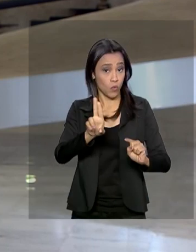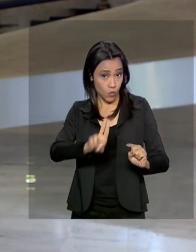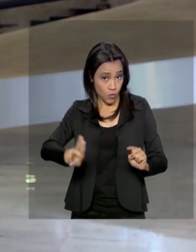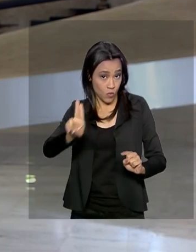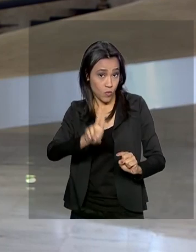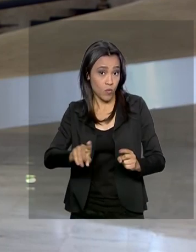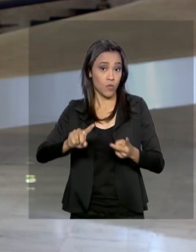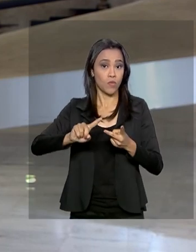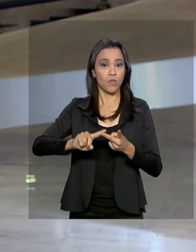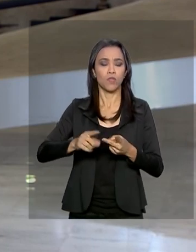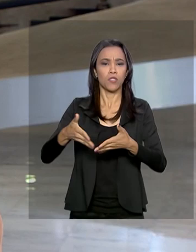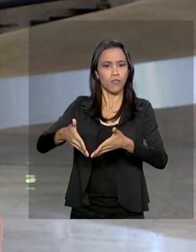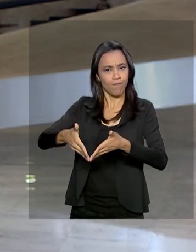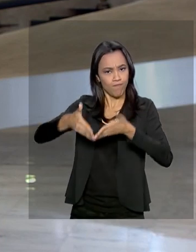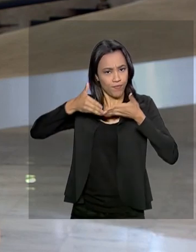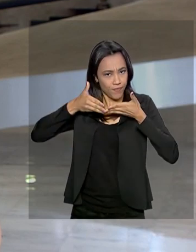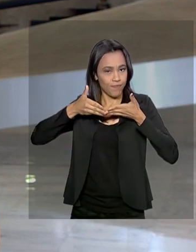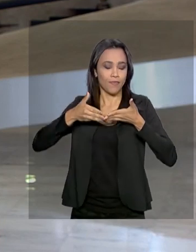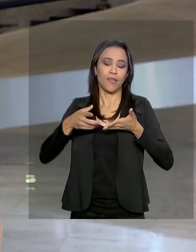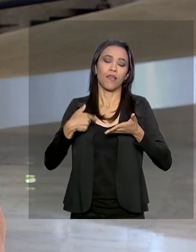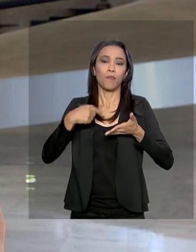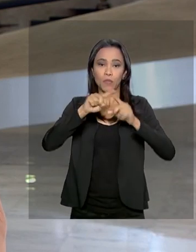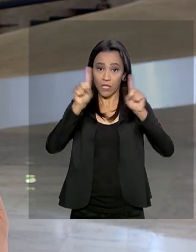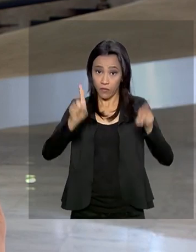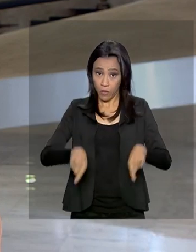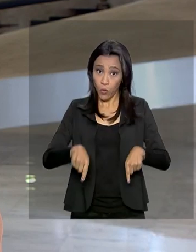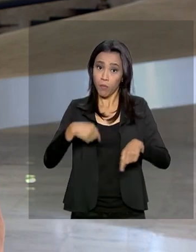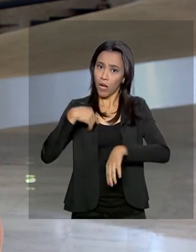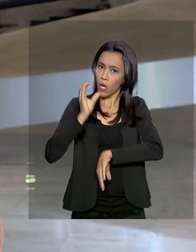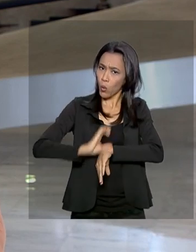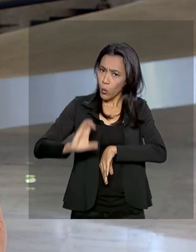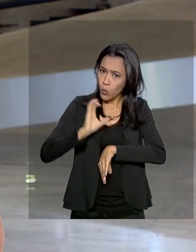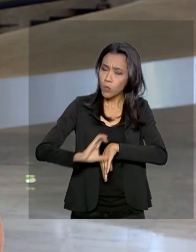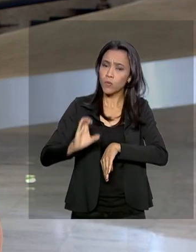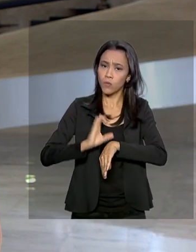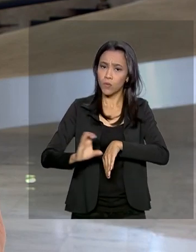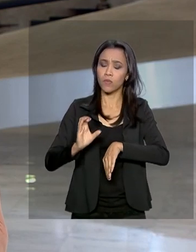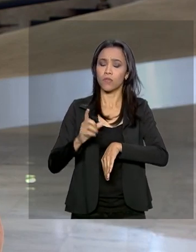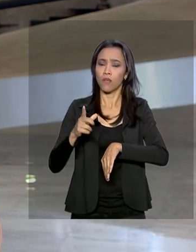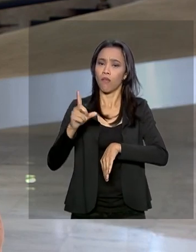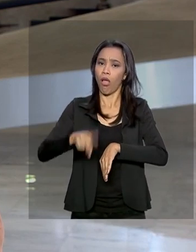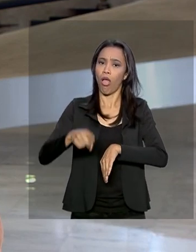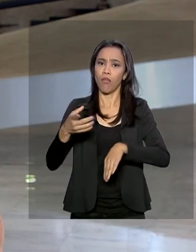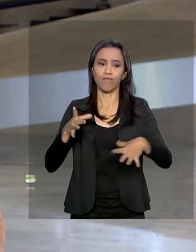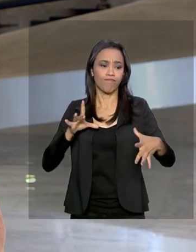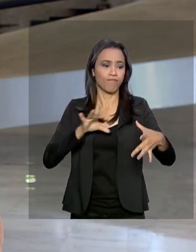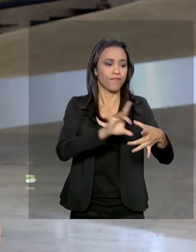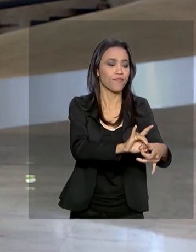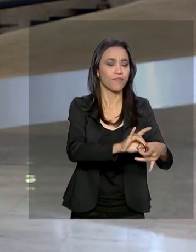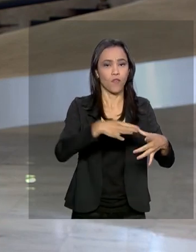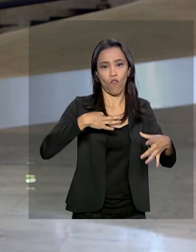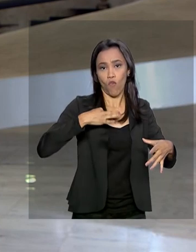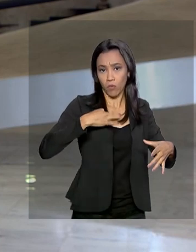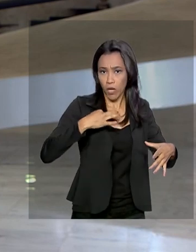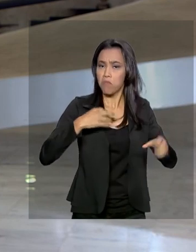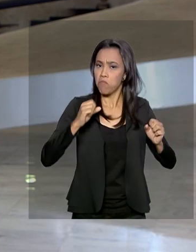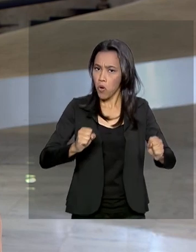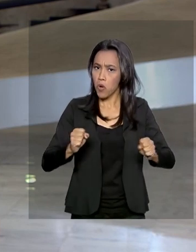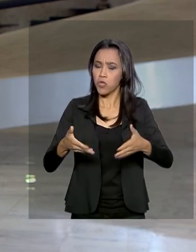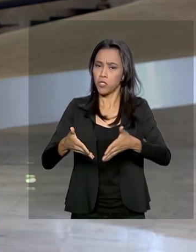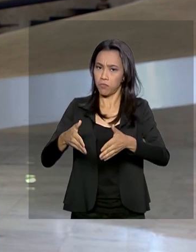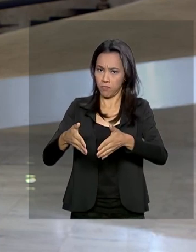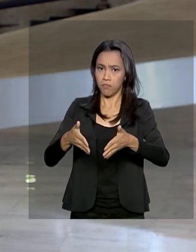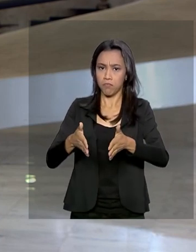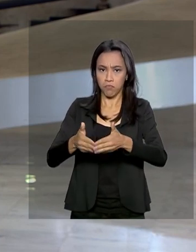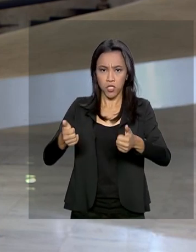capacitação por servidores públicos para cursos conjugados com atividades voluntárias. A primeira